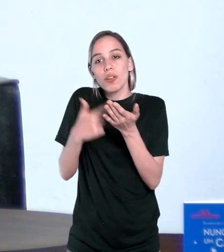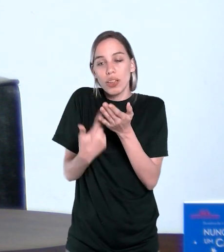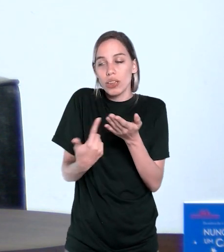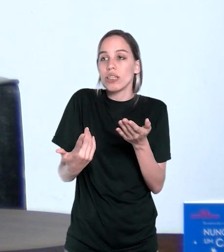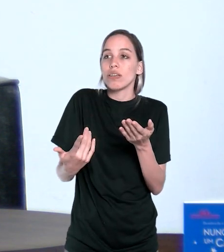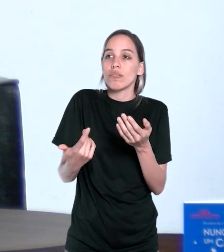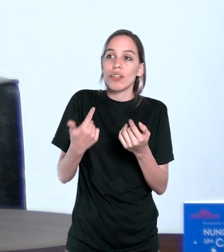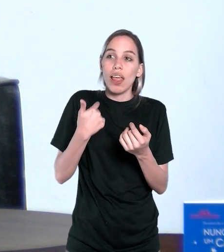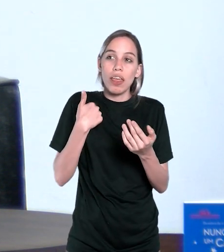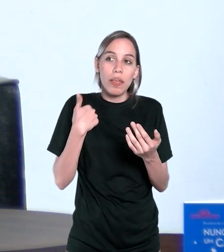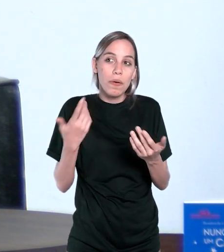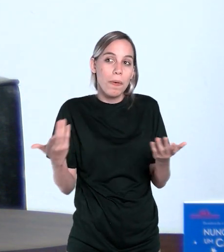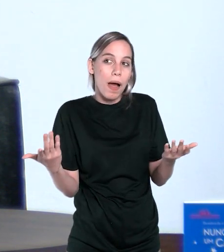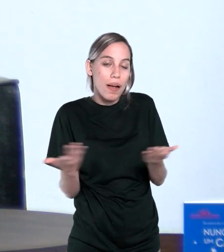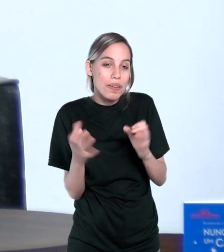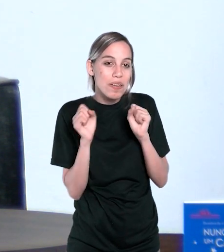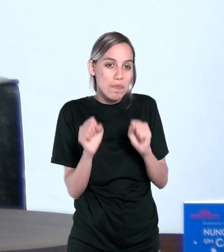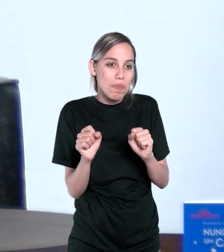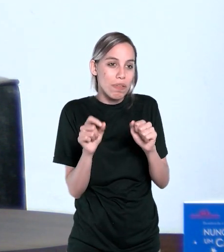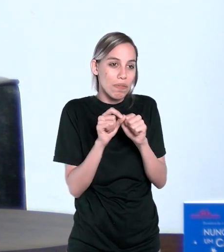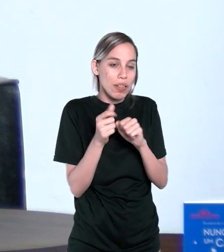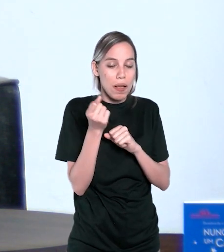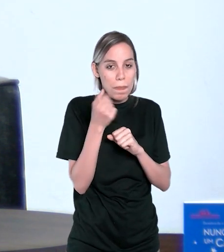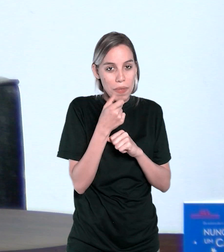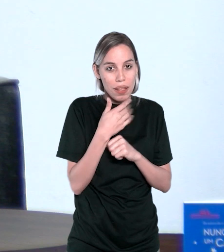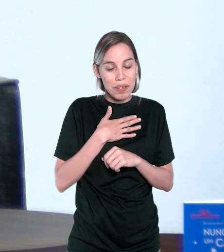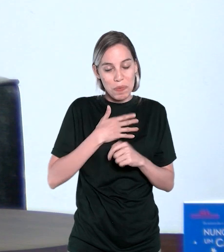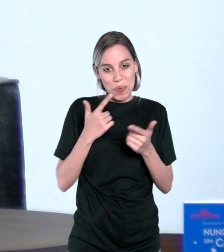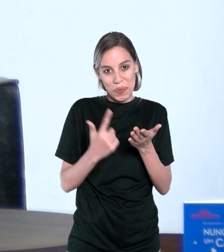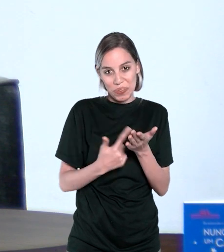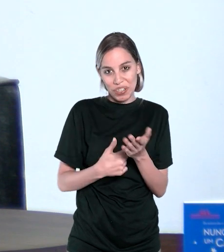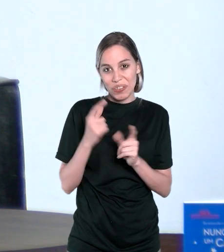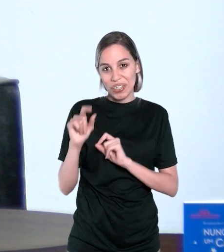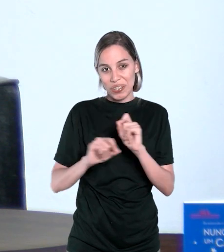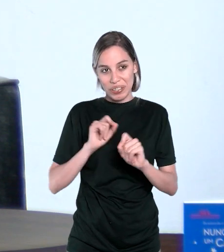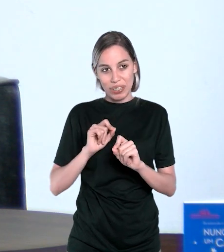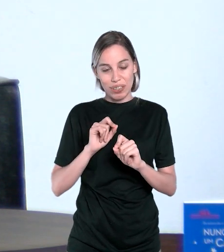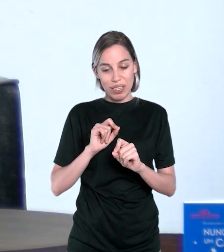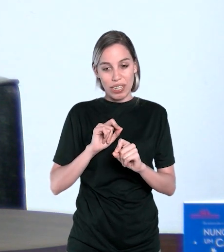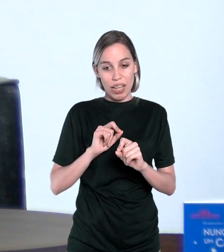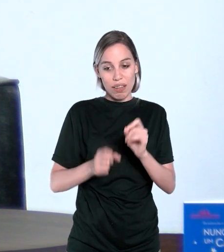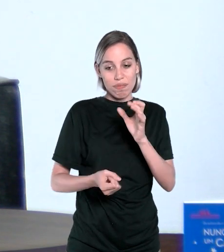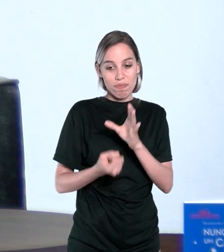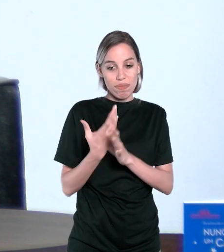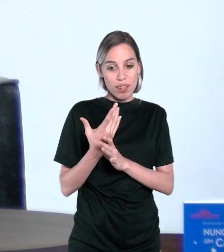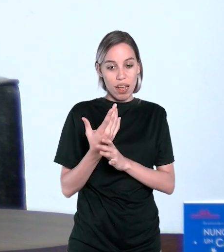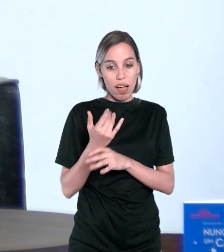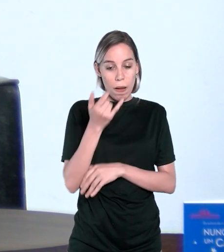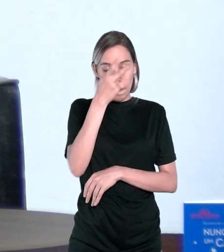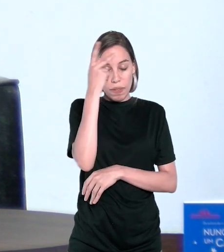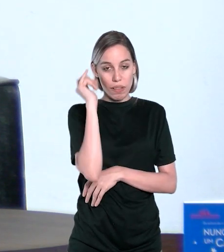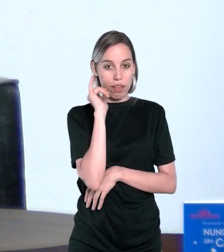meus livros, eu estou feliz, né? Depois do 3º a gente já tem, que é um narrador irônico, né? Narrador o